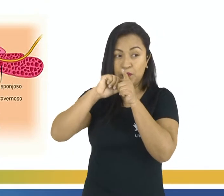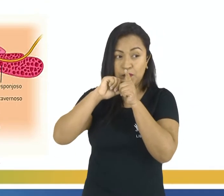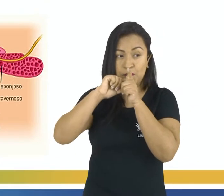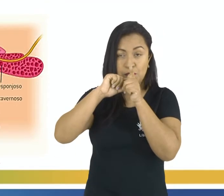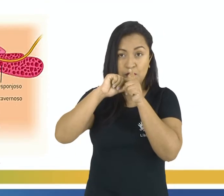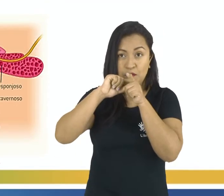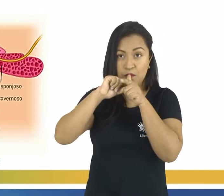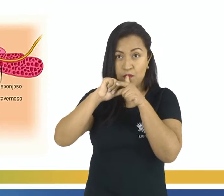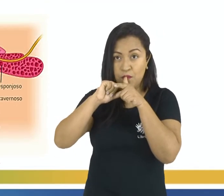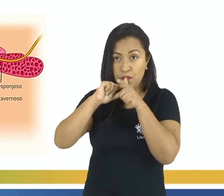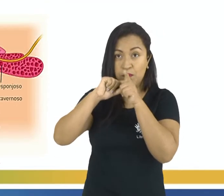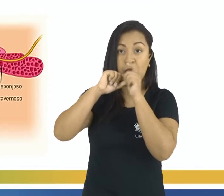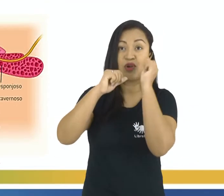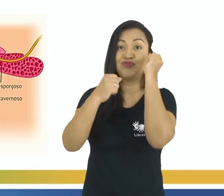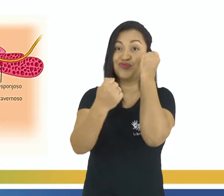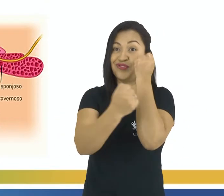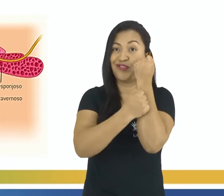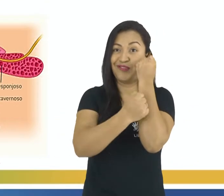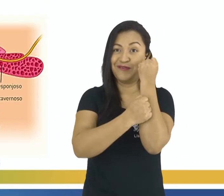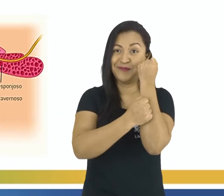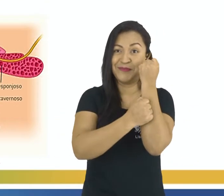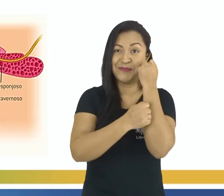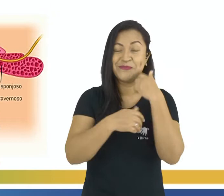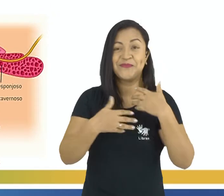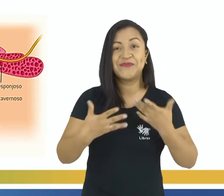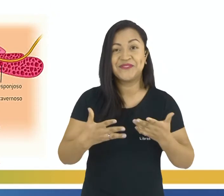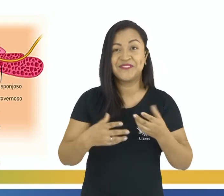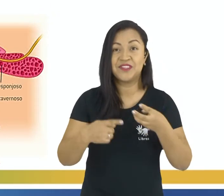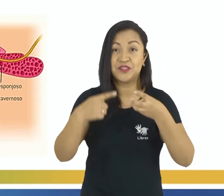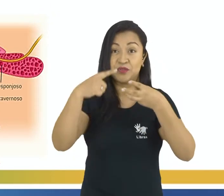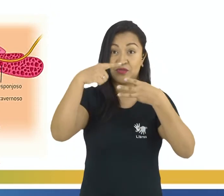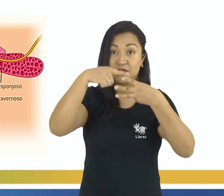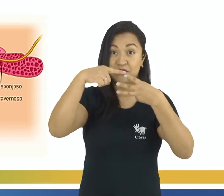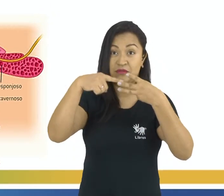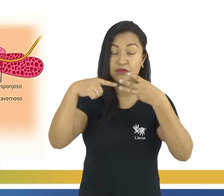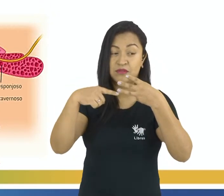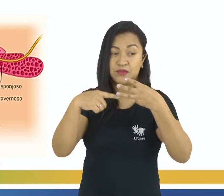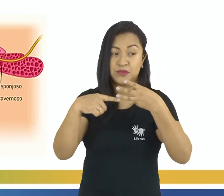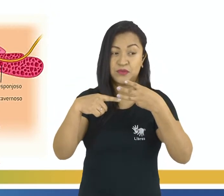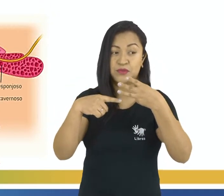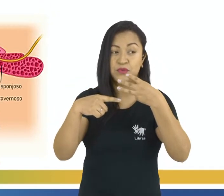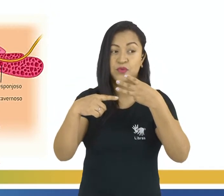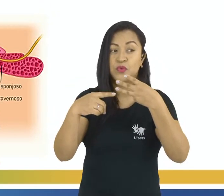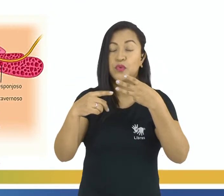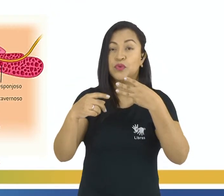de ereção. A gente tem as 3 colunas do tecido erétil, sendo